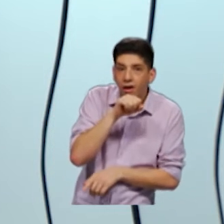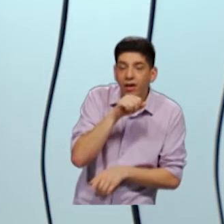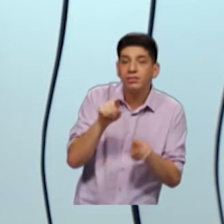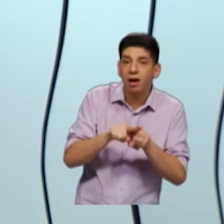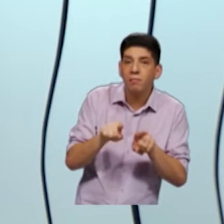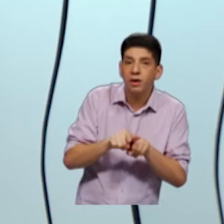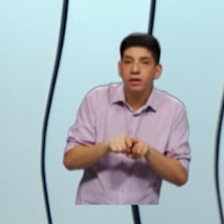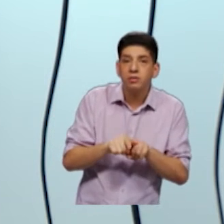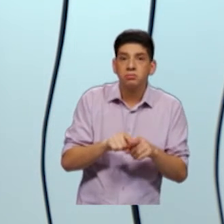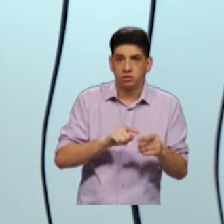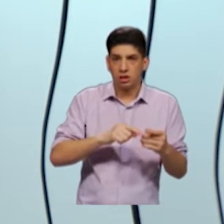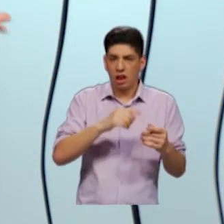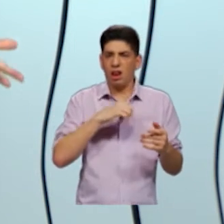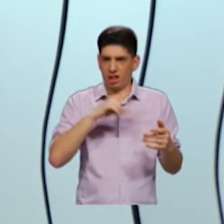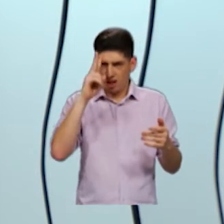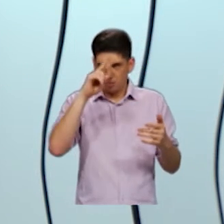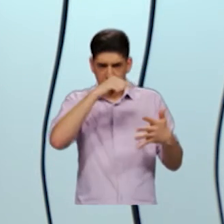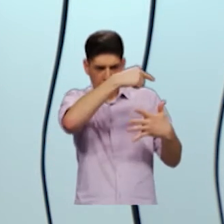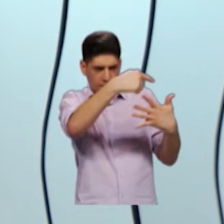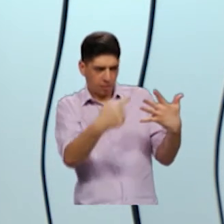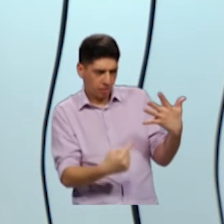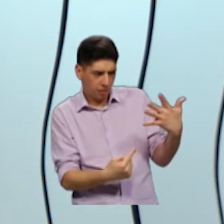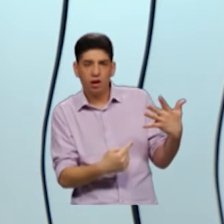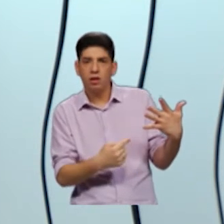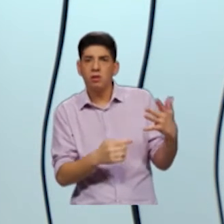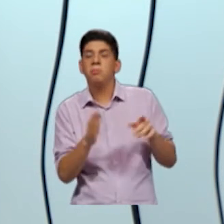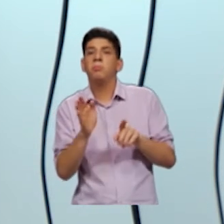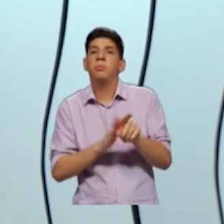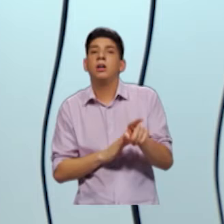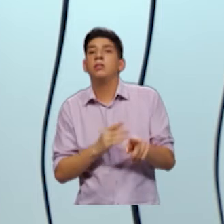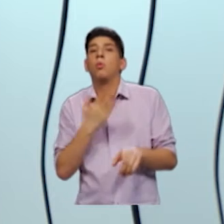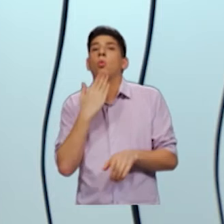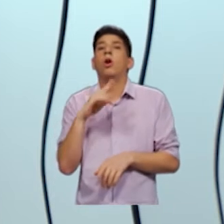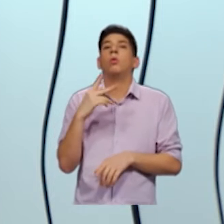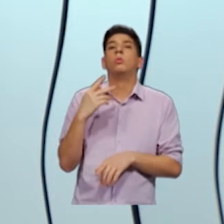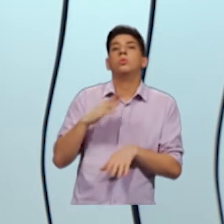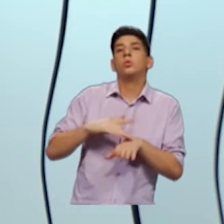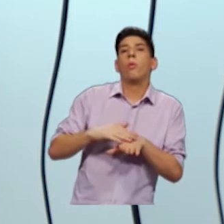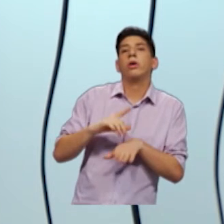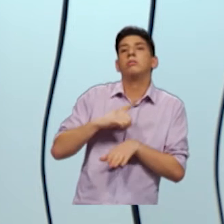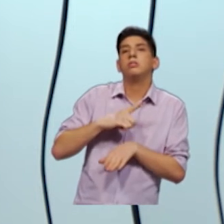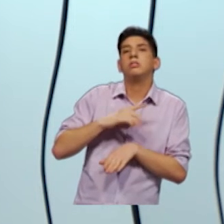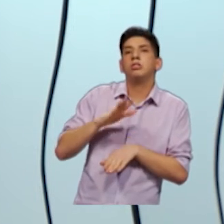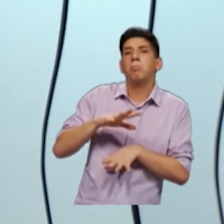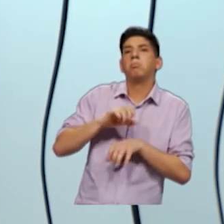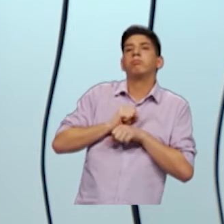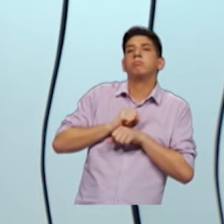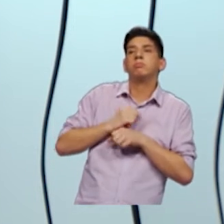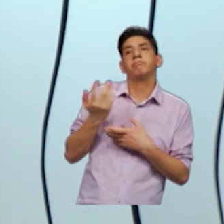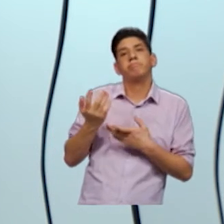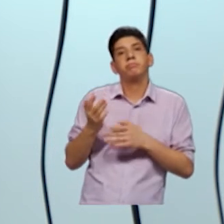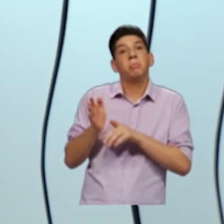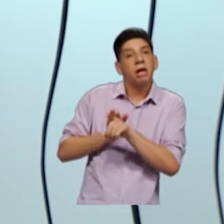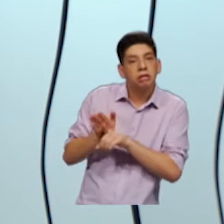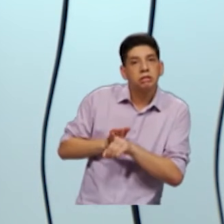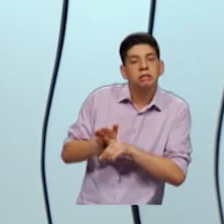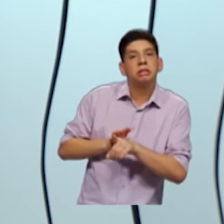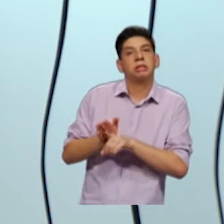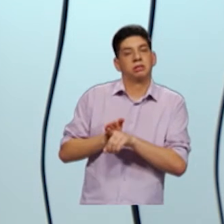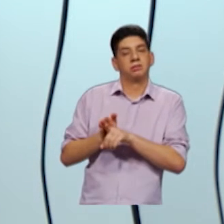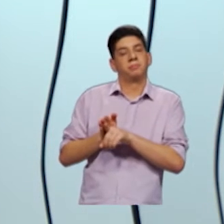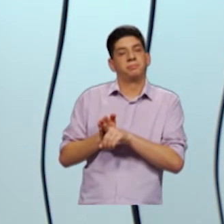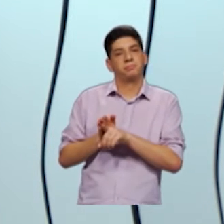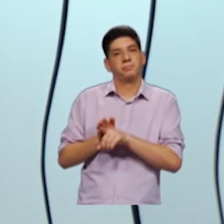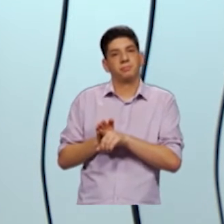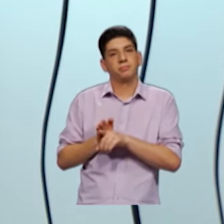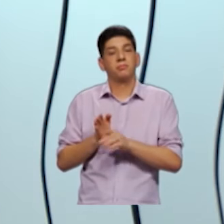aqui, qual a doença que você já teve? Pesquise mais sobre essa doença, pesquise das doenças aí que acomete